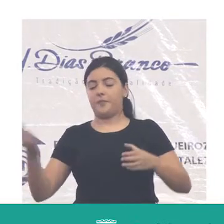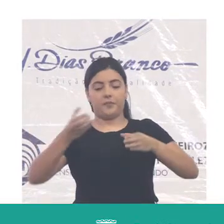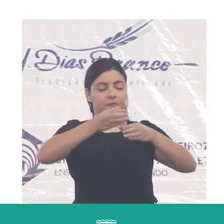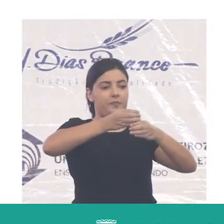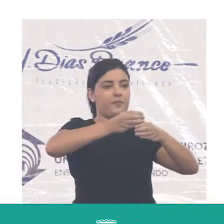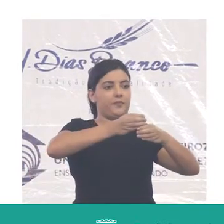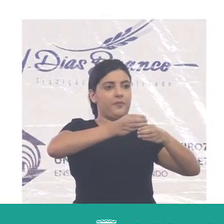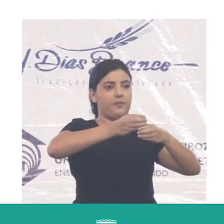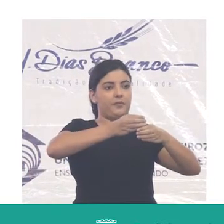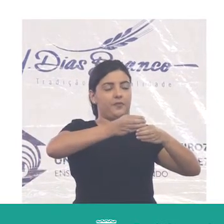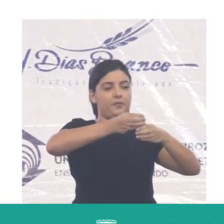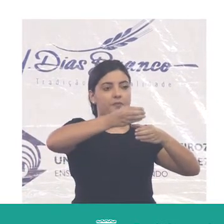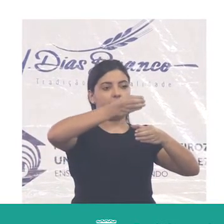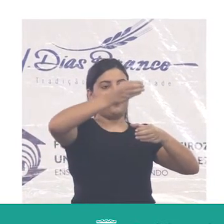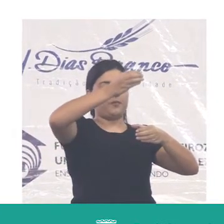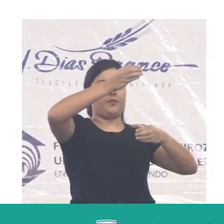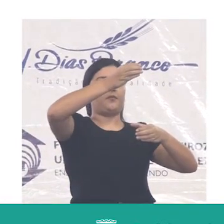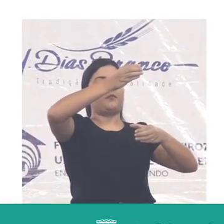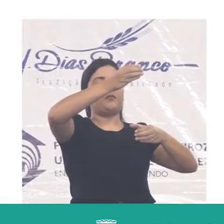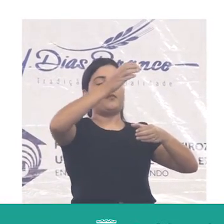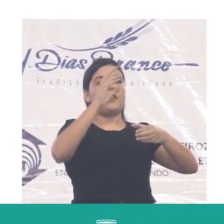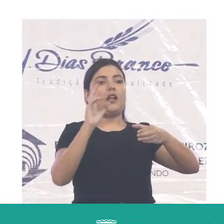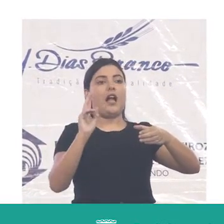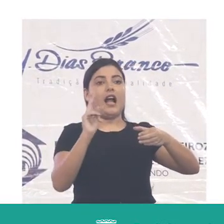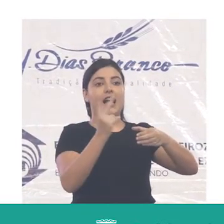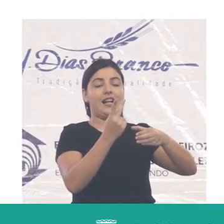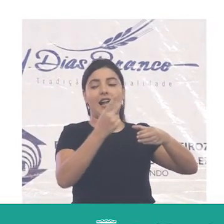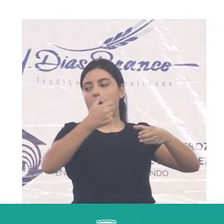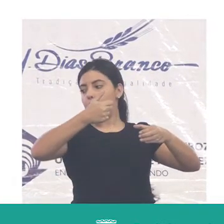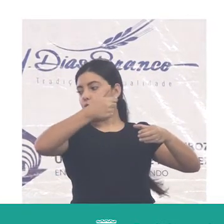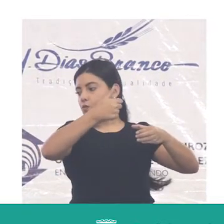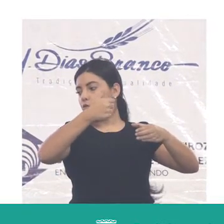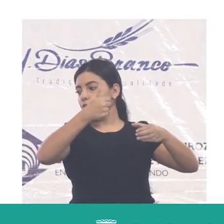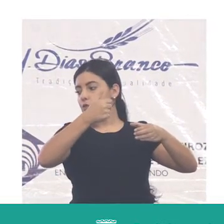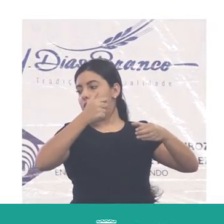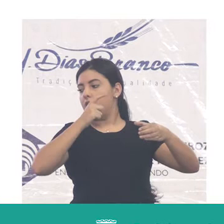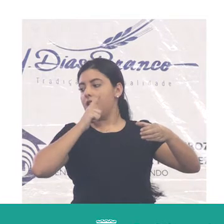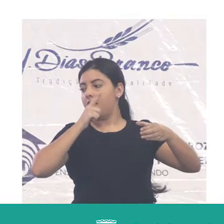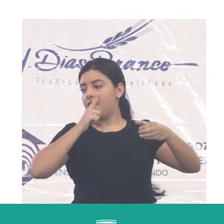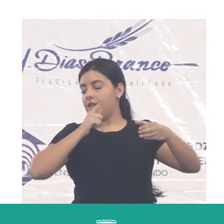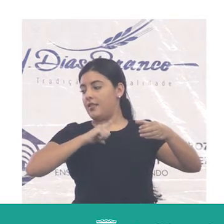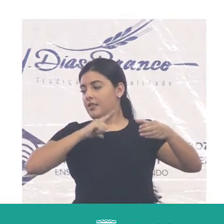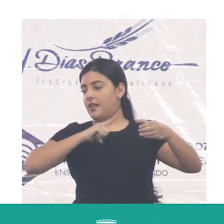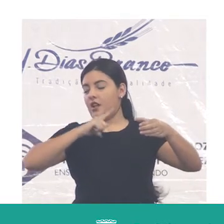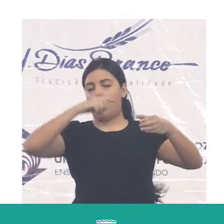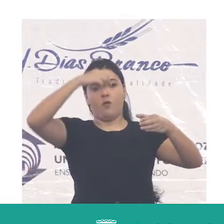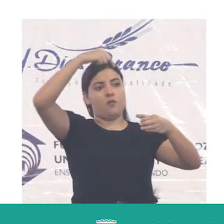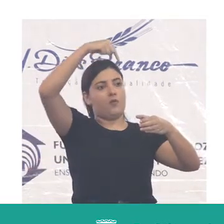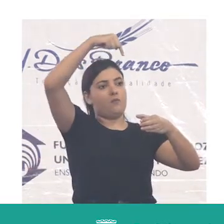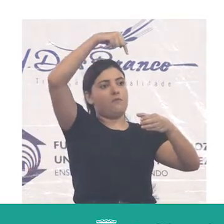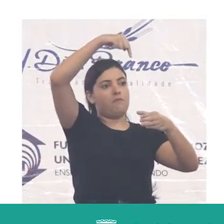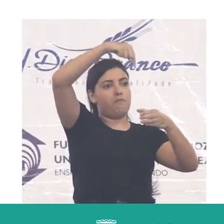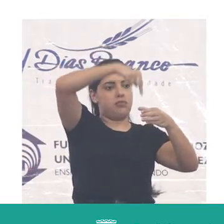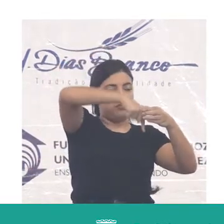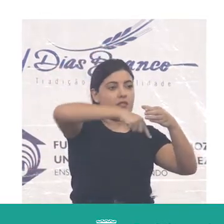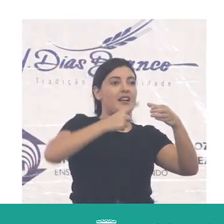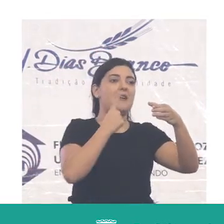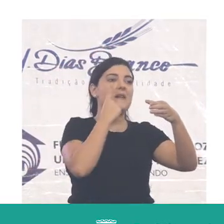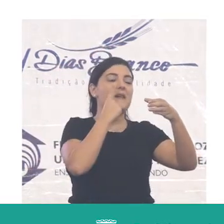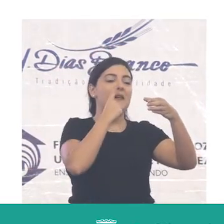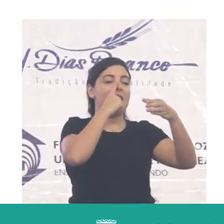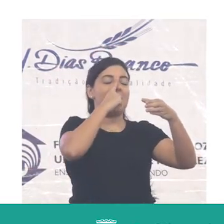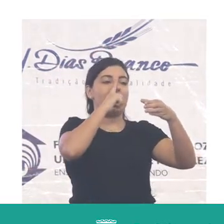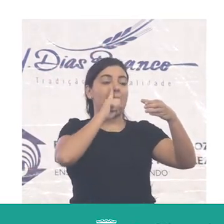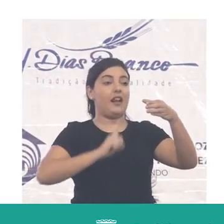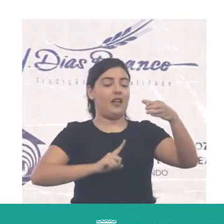cilindro com uma certa altura H1, joguei um objeto aí quadrado aí dentro. O que vai acontecer com o